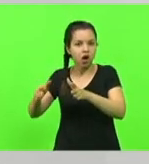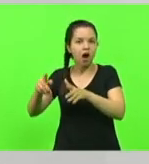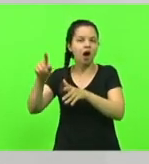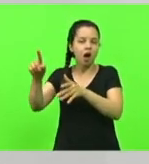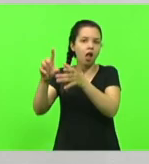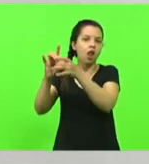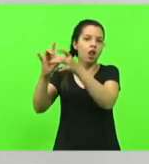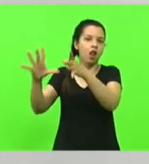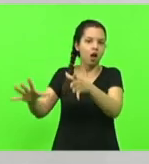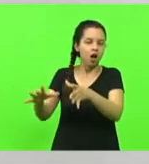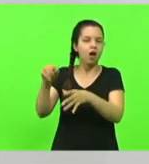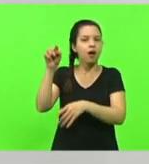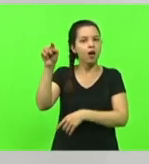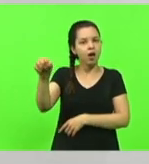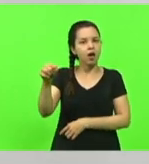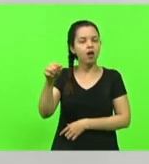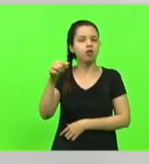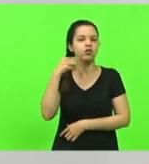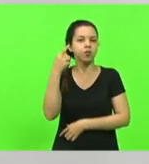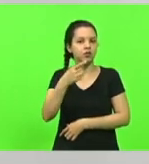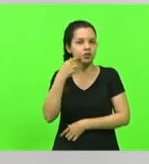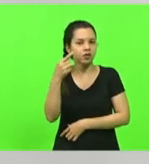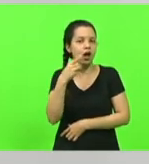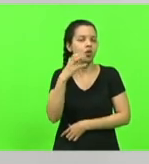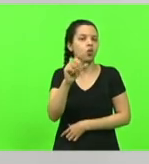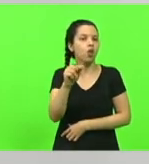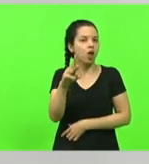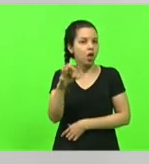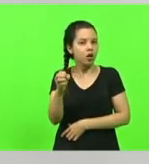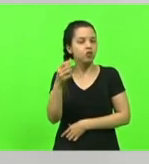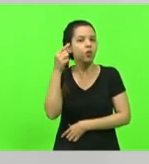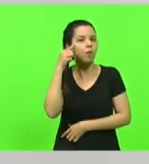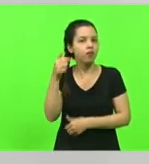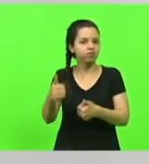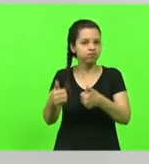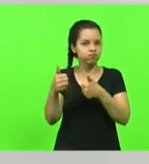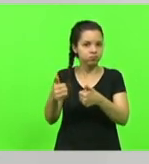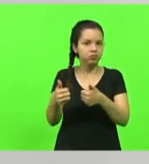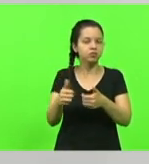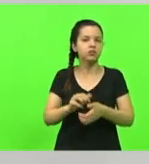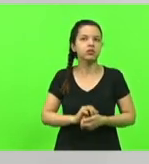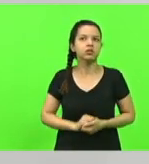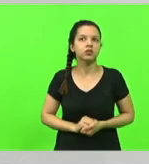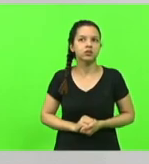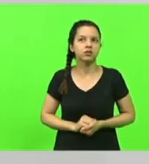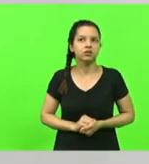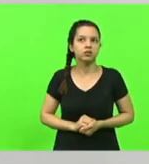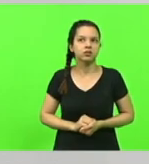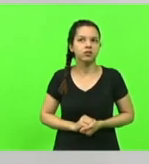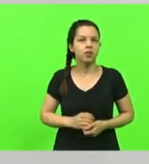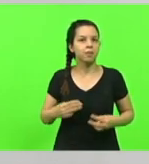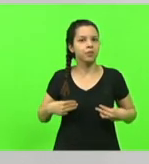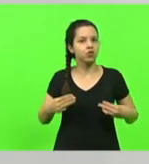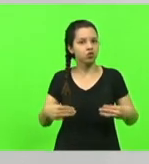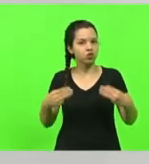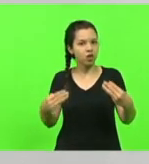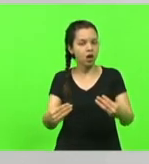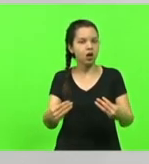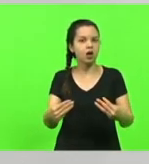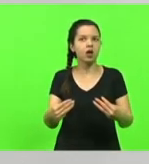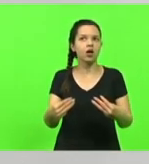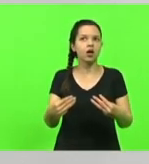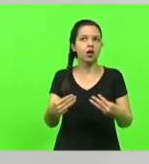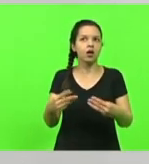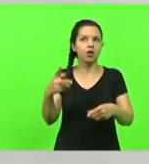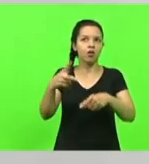-sucedido na sua ideia extraordinária. O Ministério Público já cortou o prefeito, infelizmente.